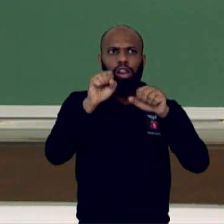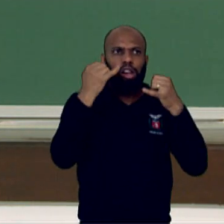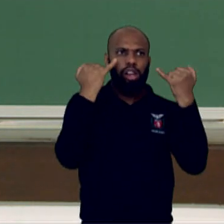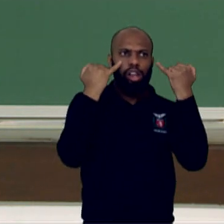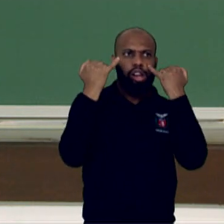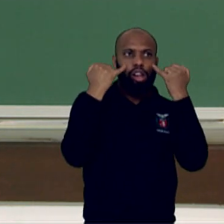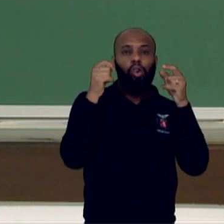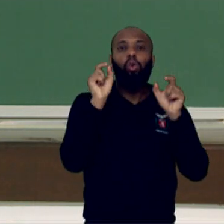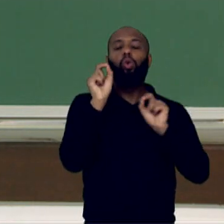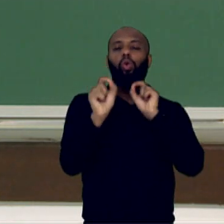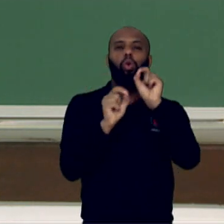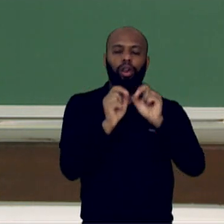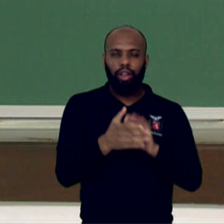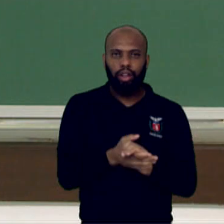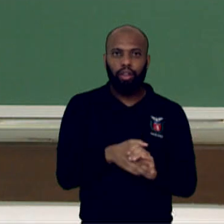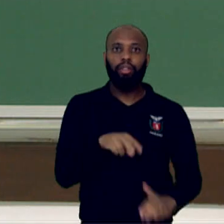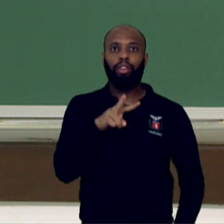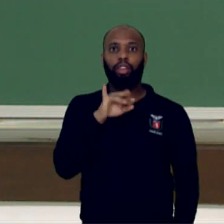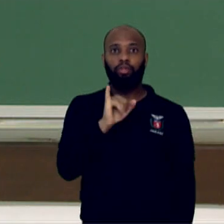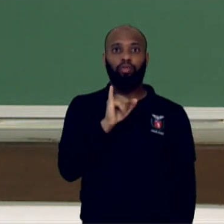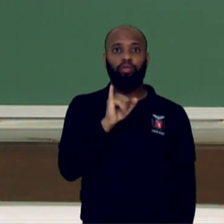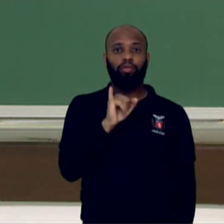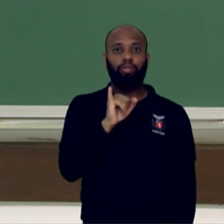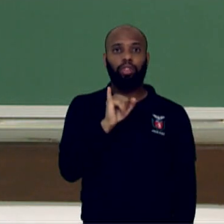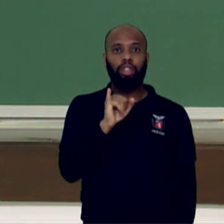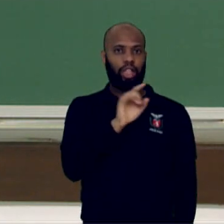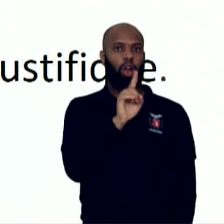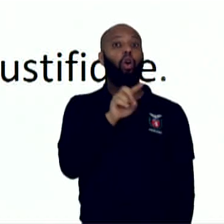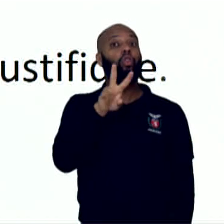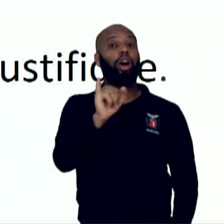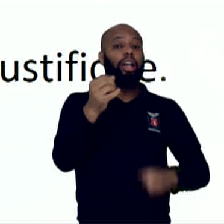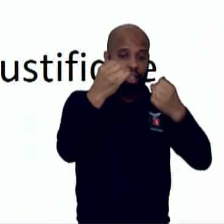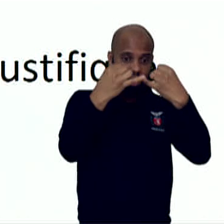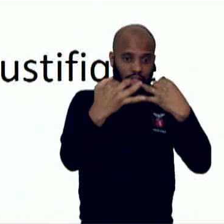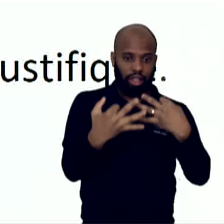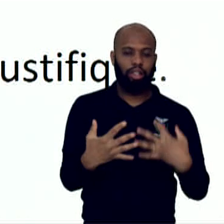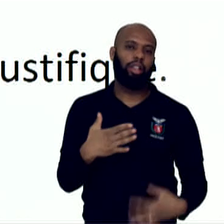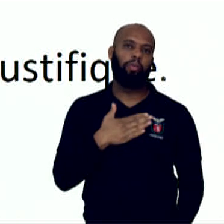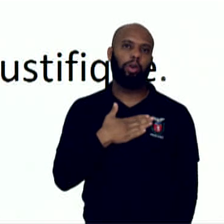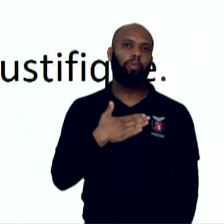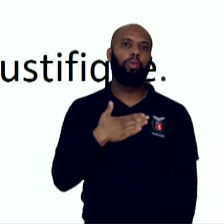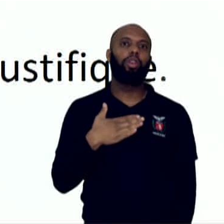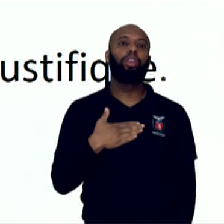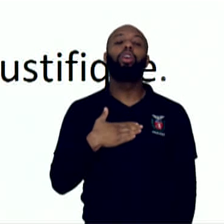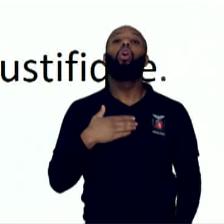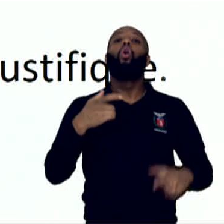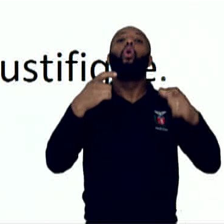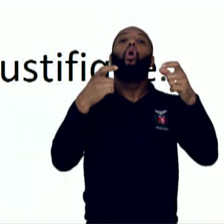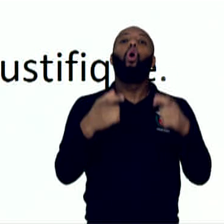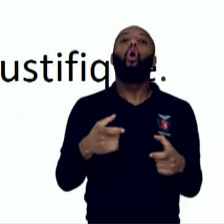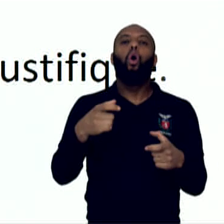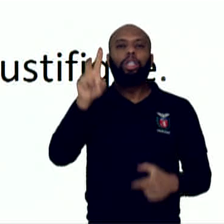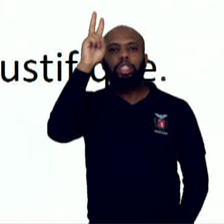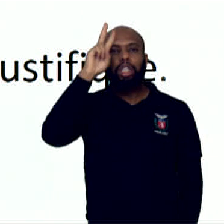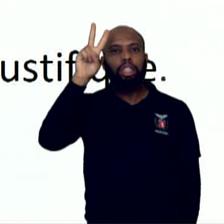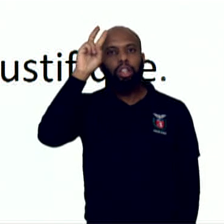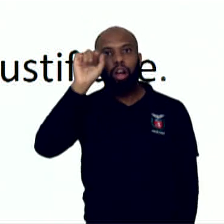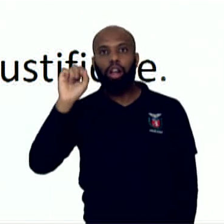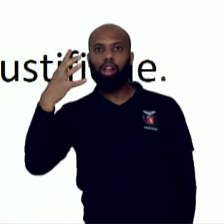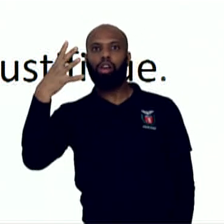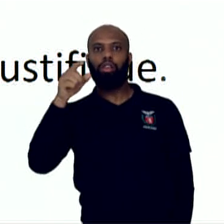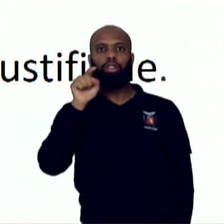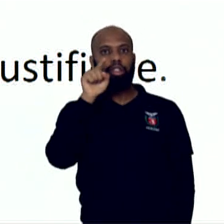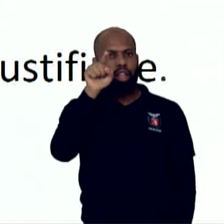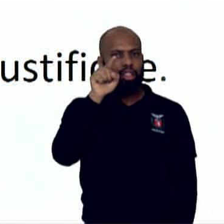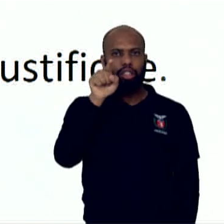vendo? Vocês vão retirar? Não, vocês vão explicar para mim a que parte da história corresponde esse